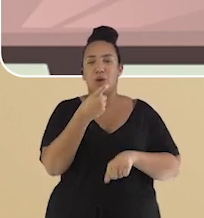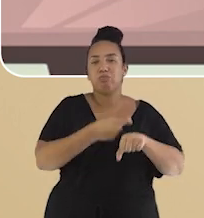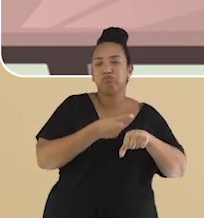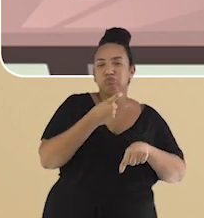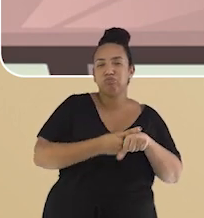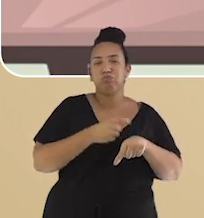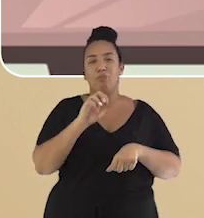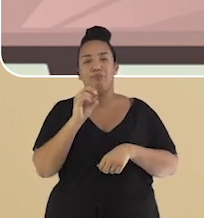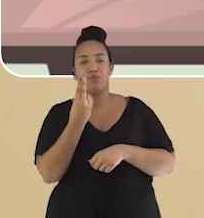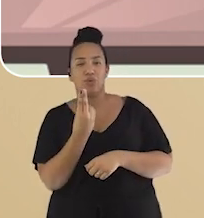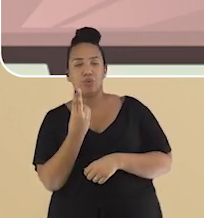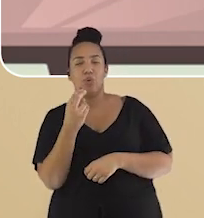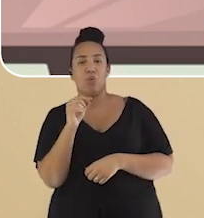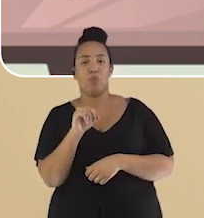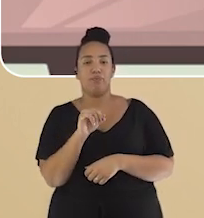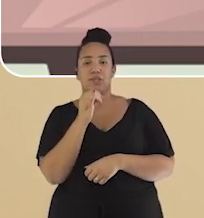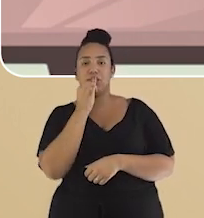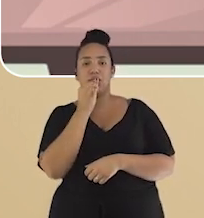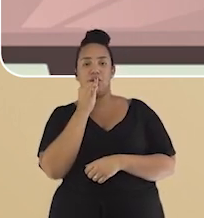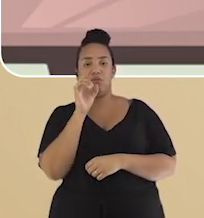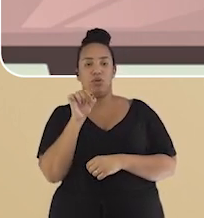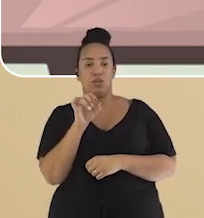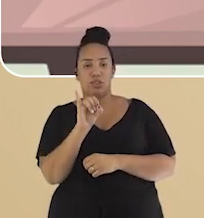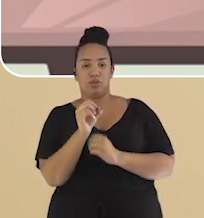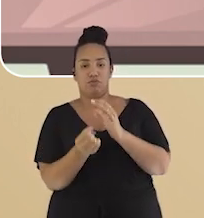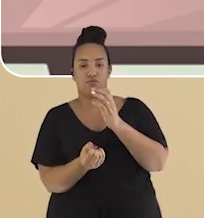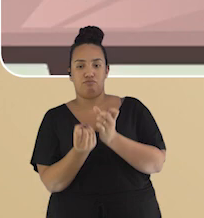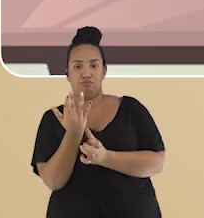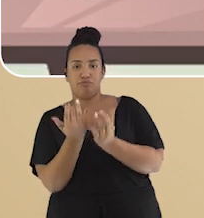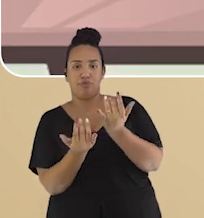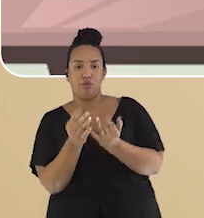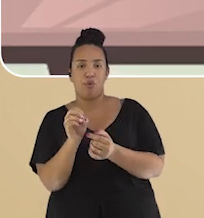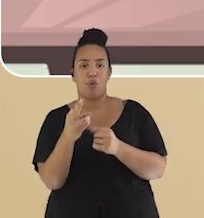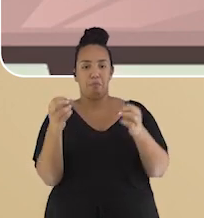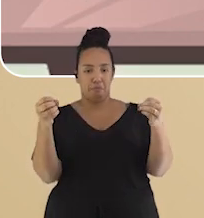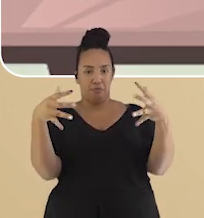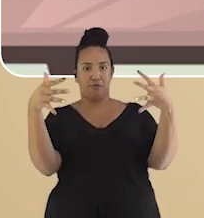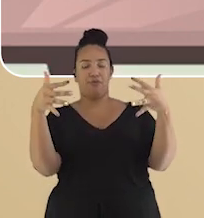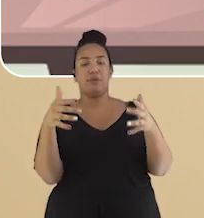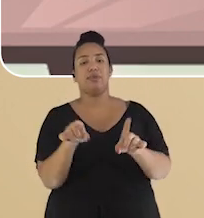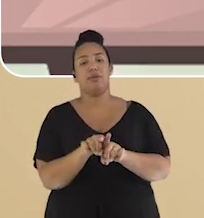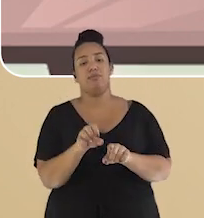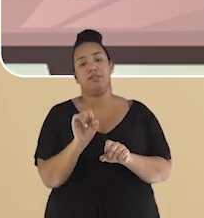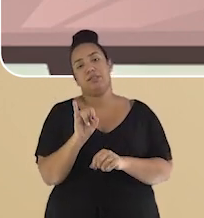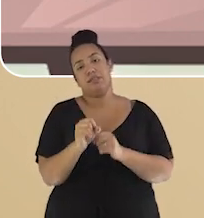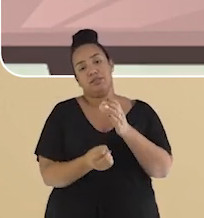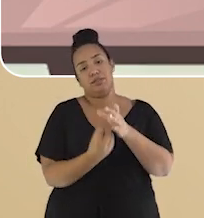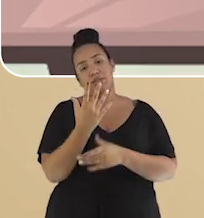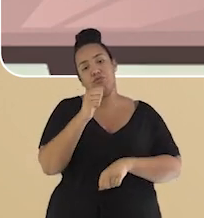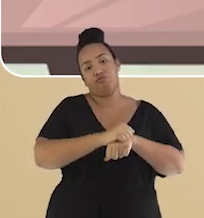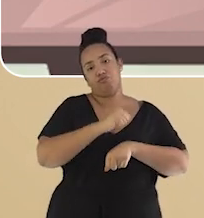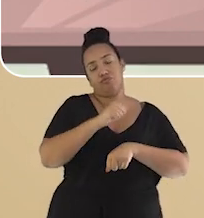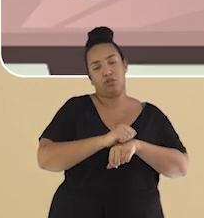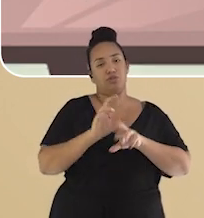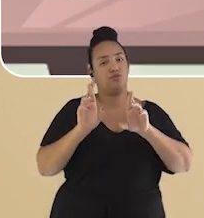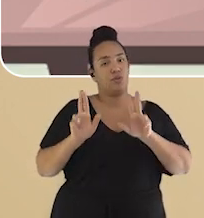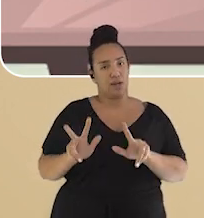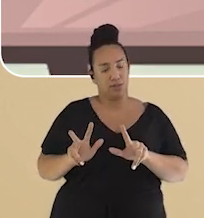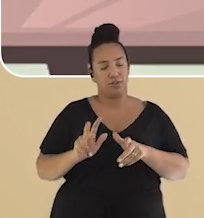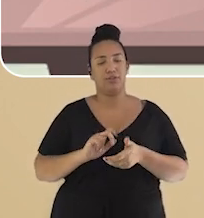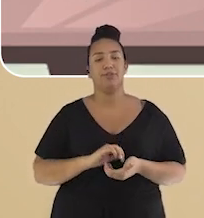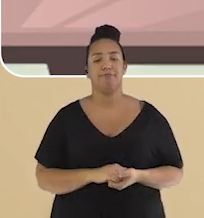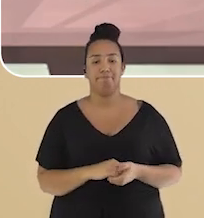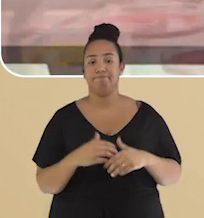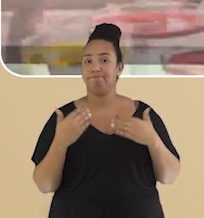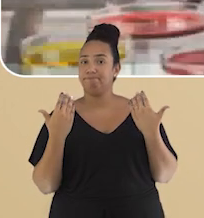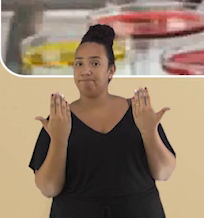endurecer, explosão, aparecimento de alguma chama ou luminosidade e formação de um sólido diferente dos líquidos